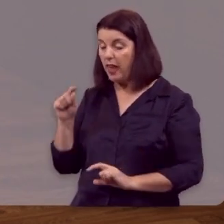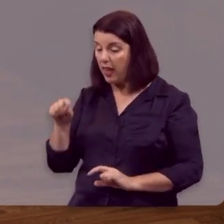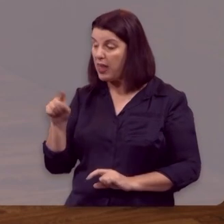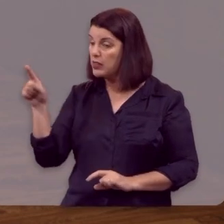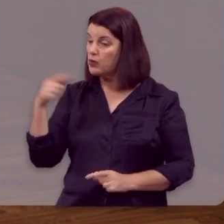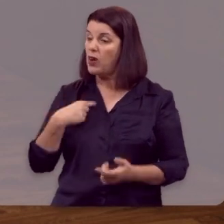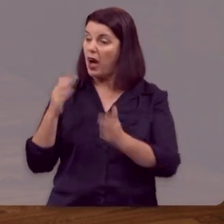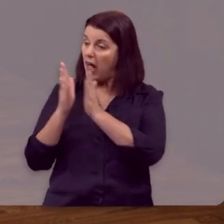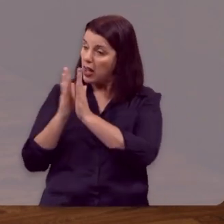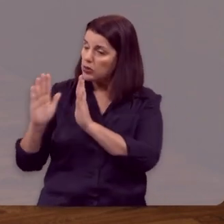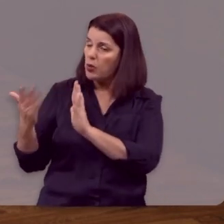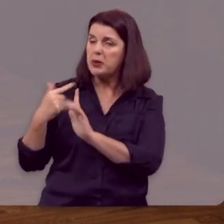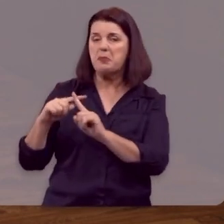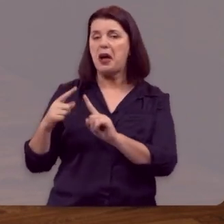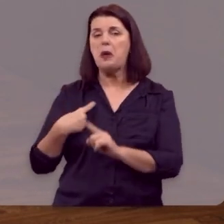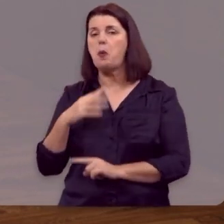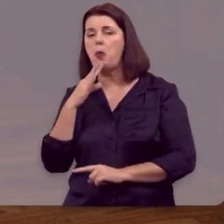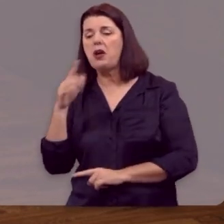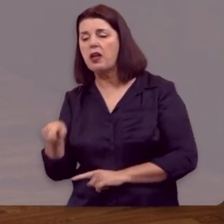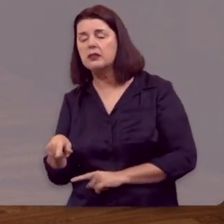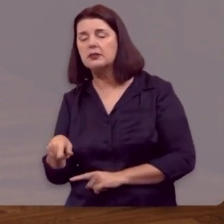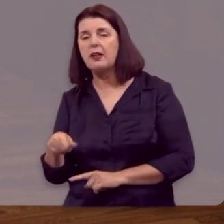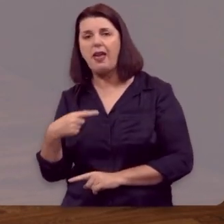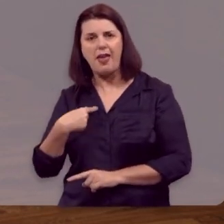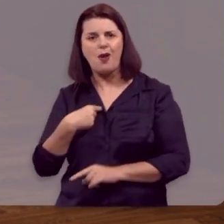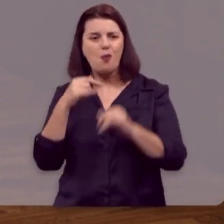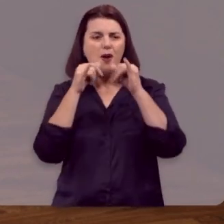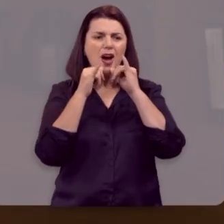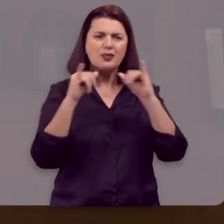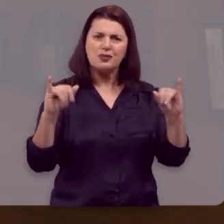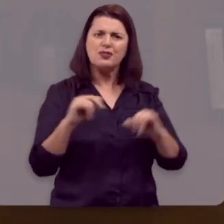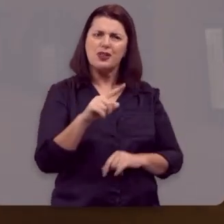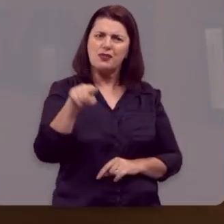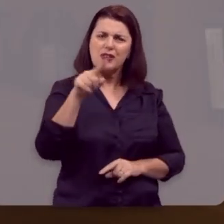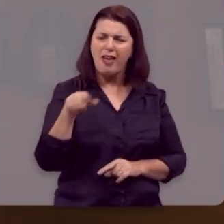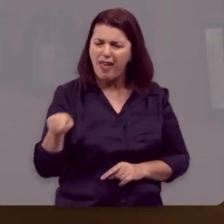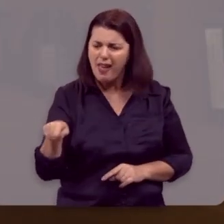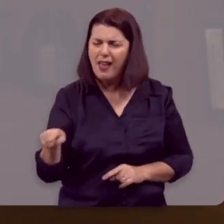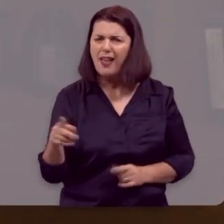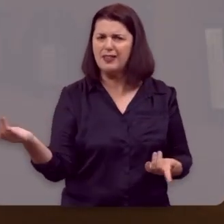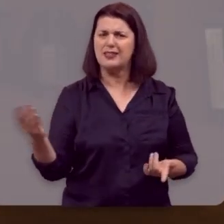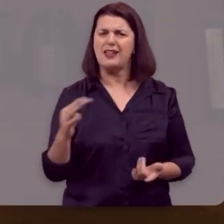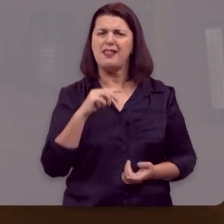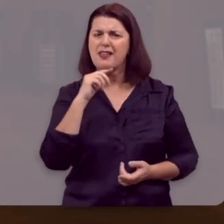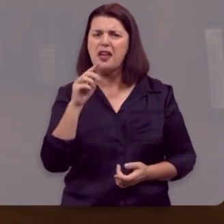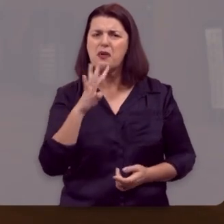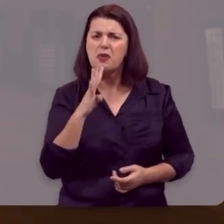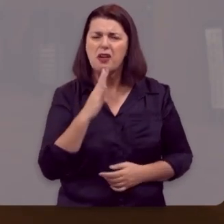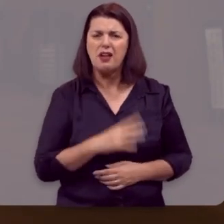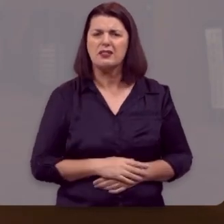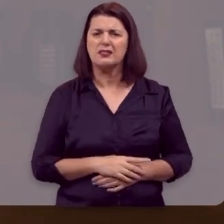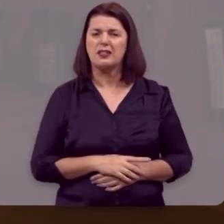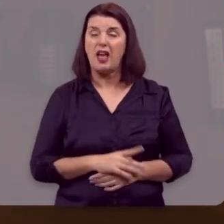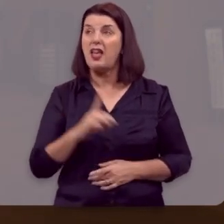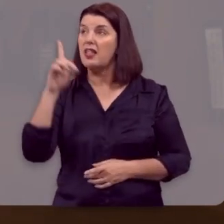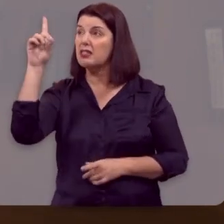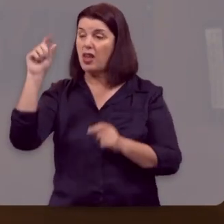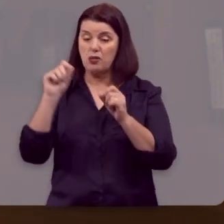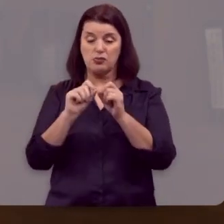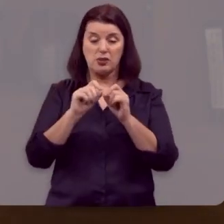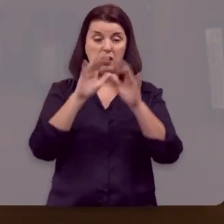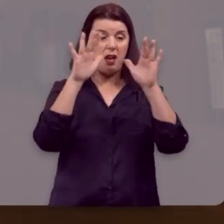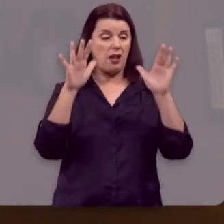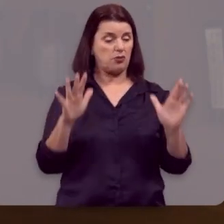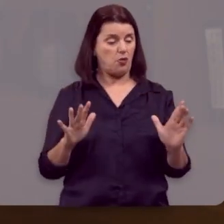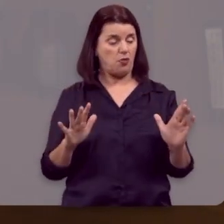que eu anuncio. E que Deus é esse? Em primeiro lugar, é o Deus Criador.